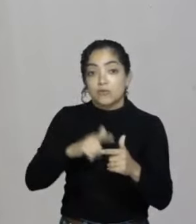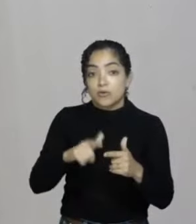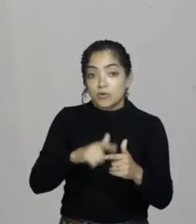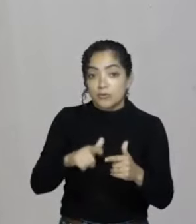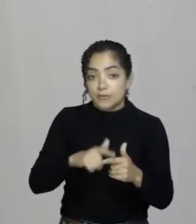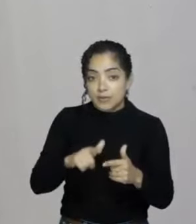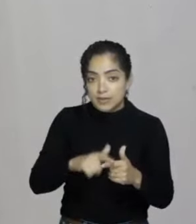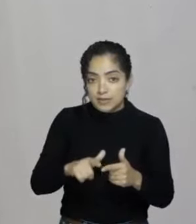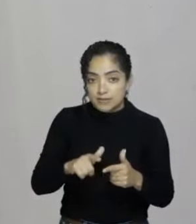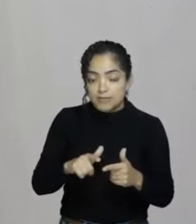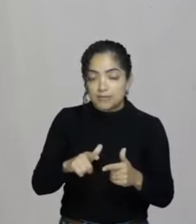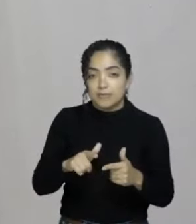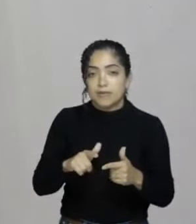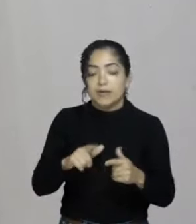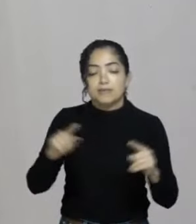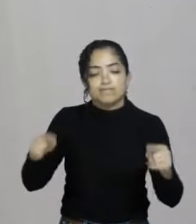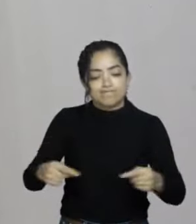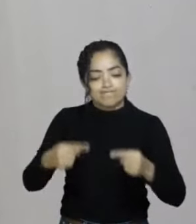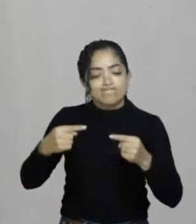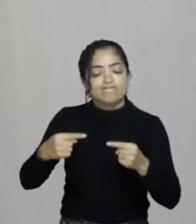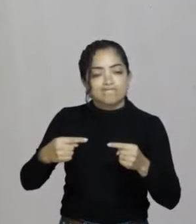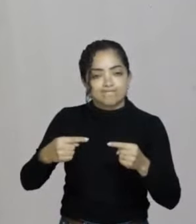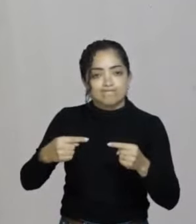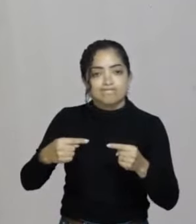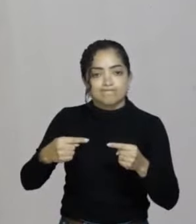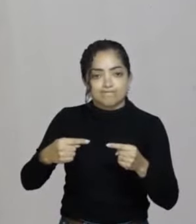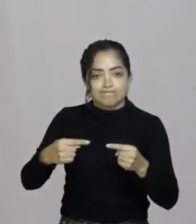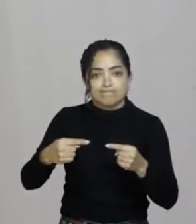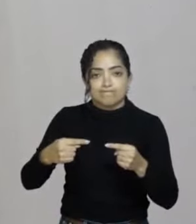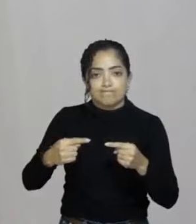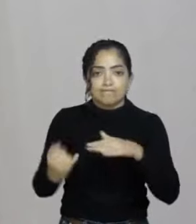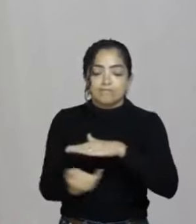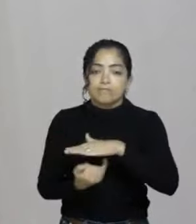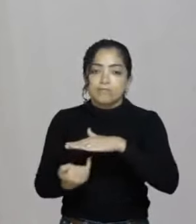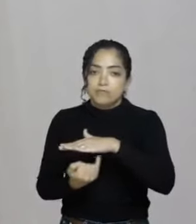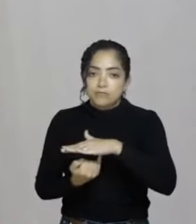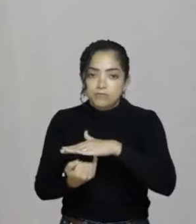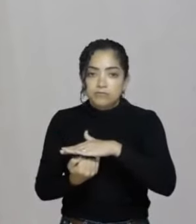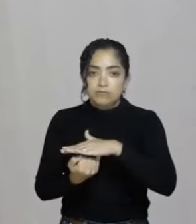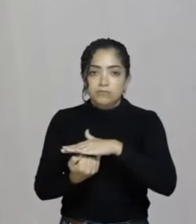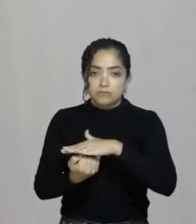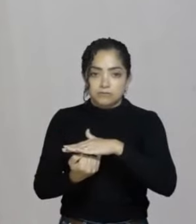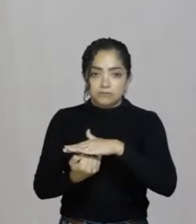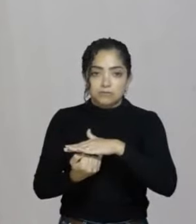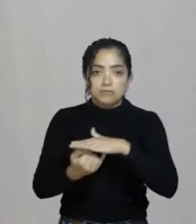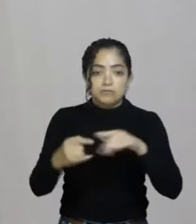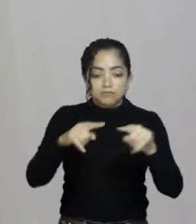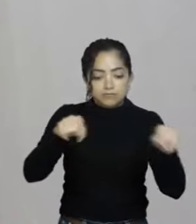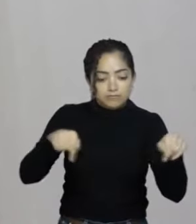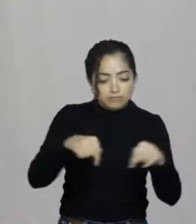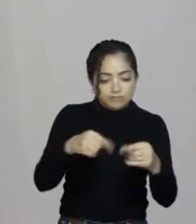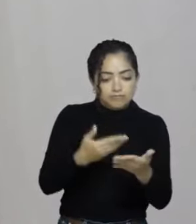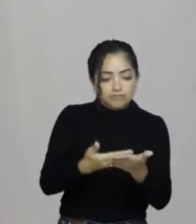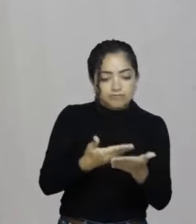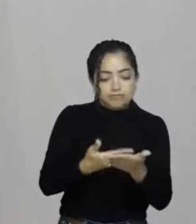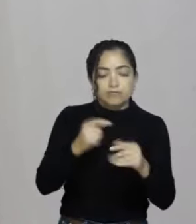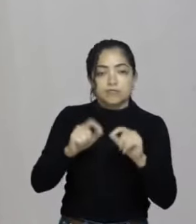e Vamos enfrentar a tal da indústria da construção de sala de aula o que que é isso